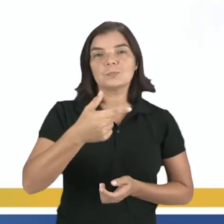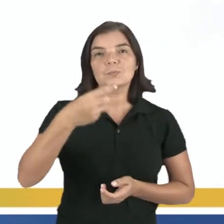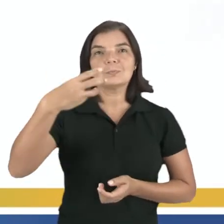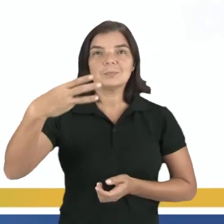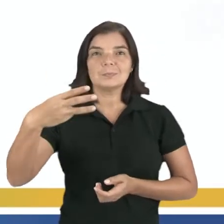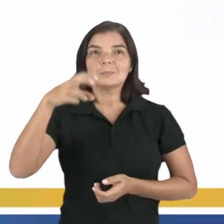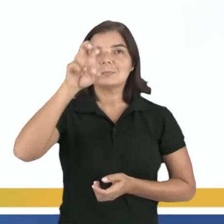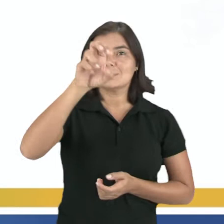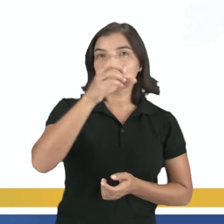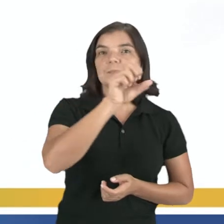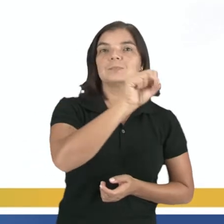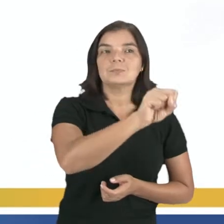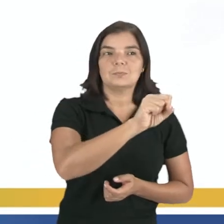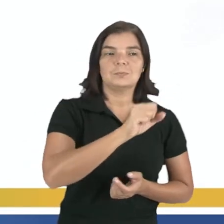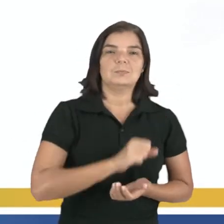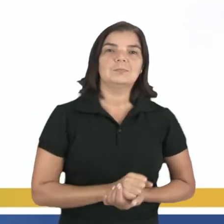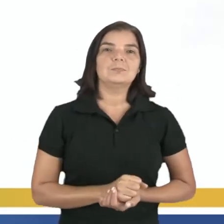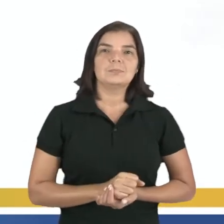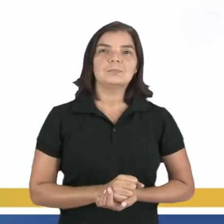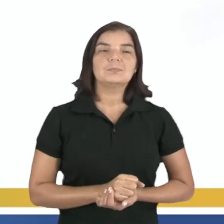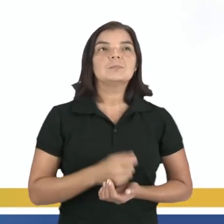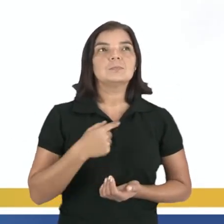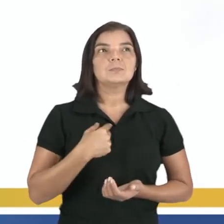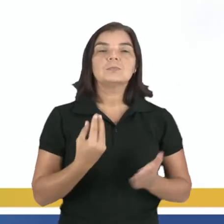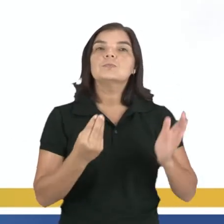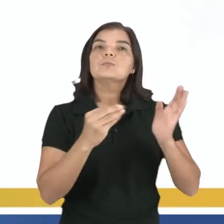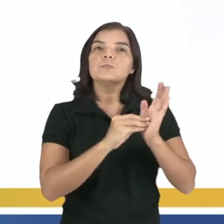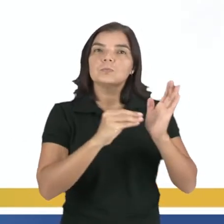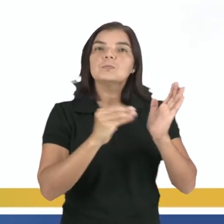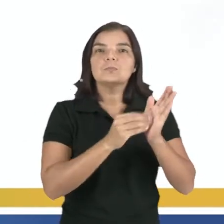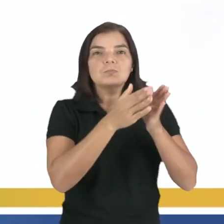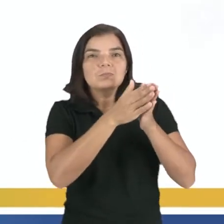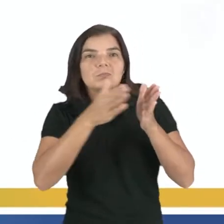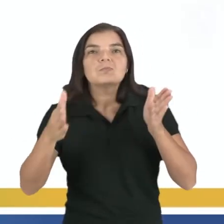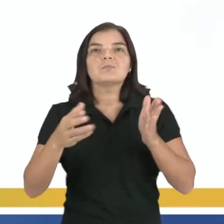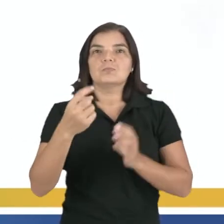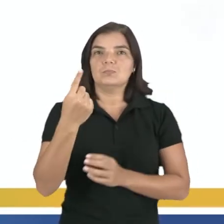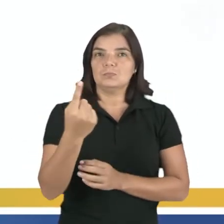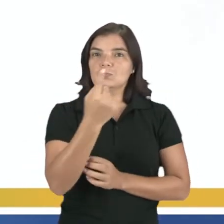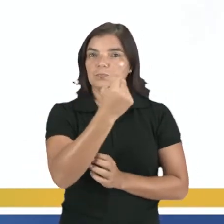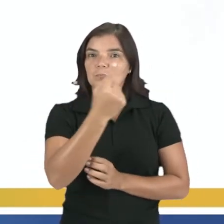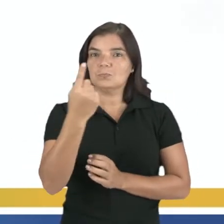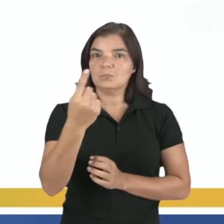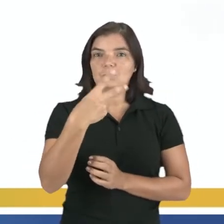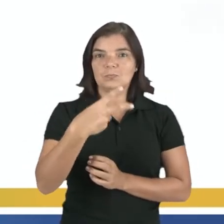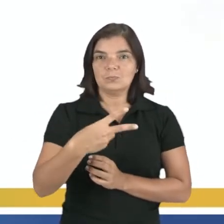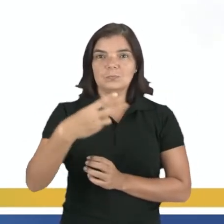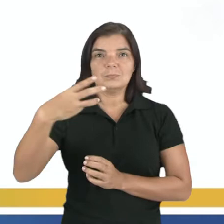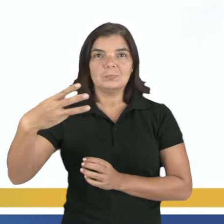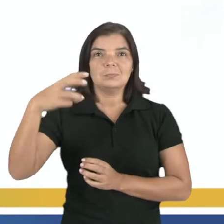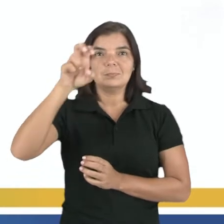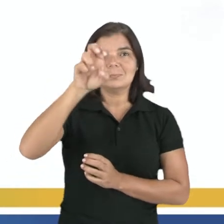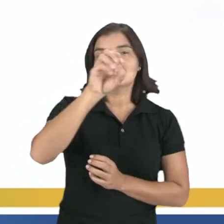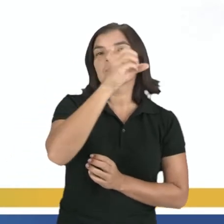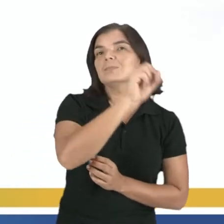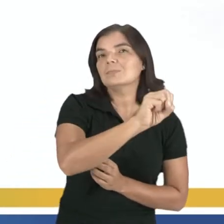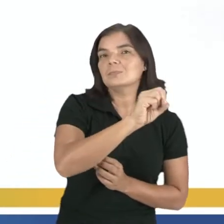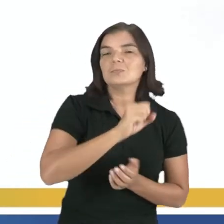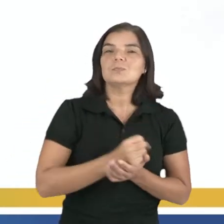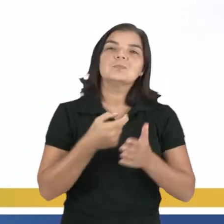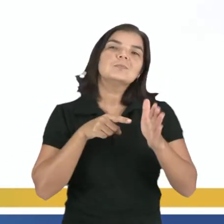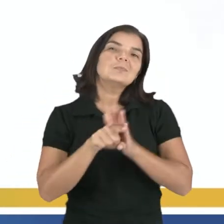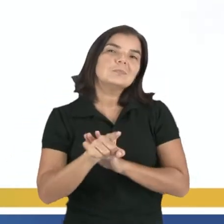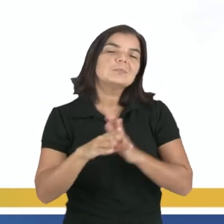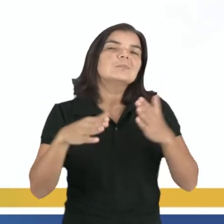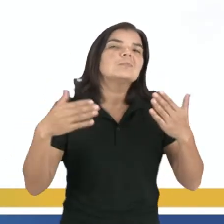3, 5, 8. Então, ali eu coloquei ali os elementos da sequência. 1, 1, 2, 3, 5... Aí eu pergunto para